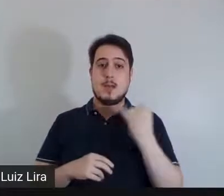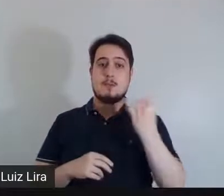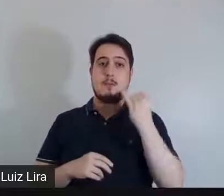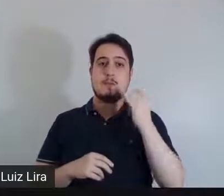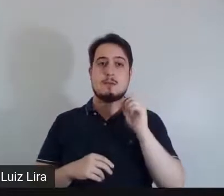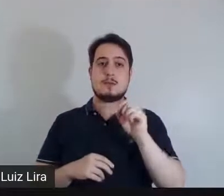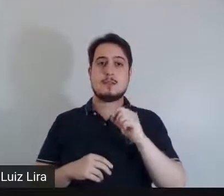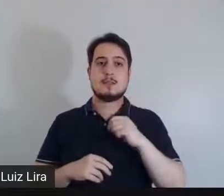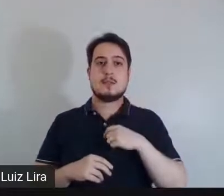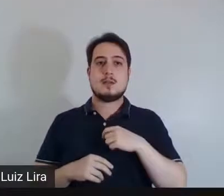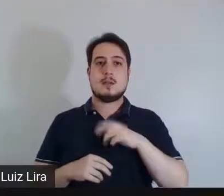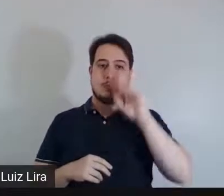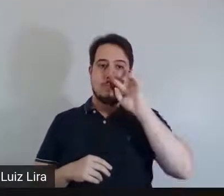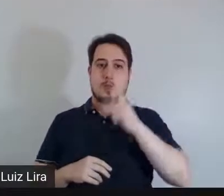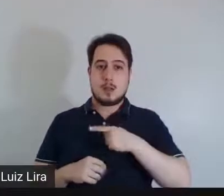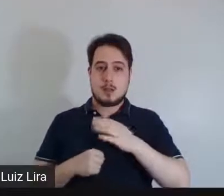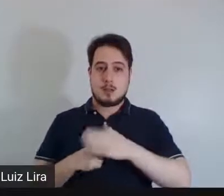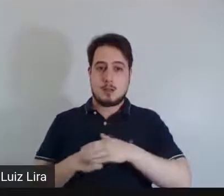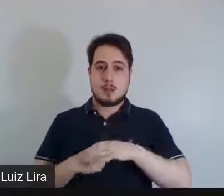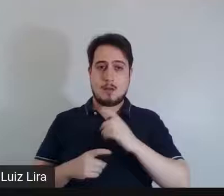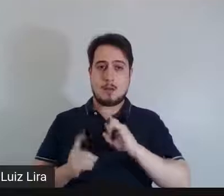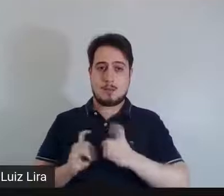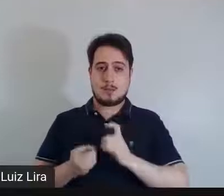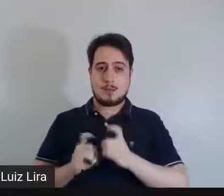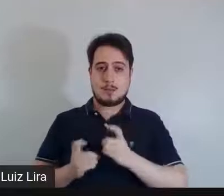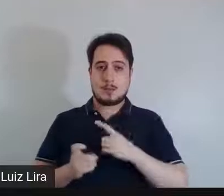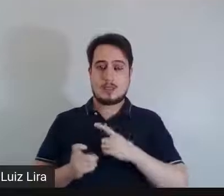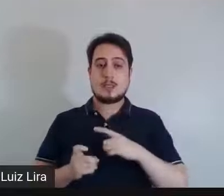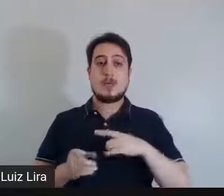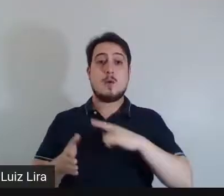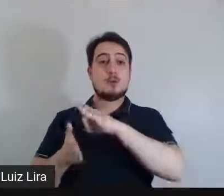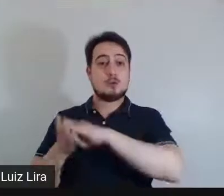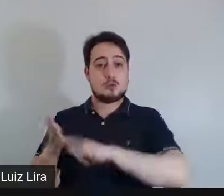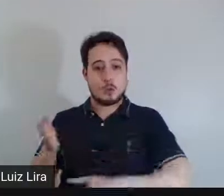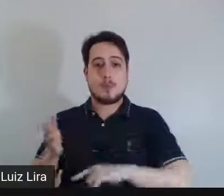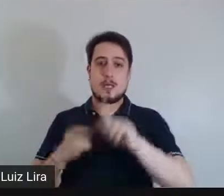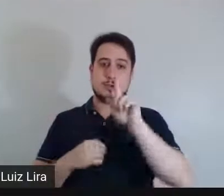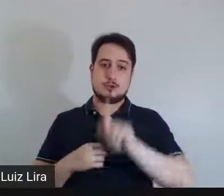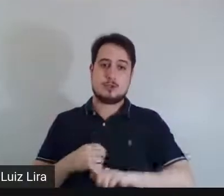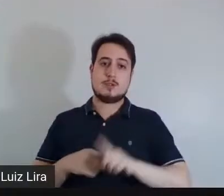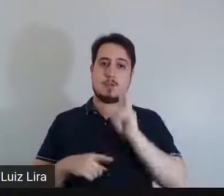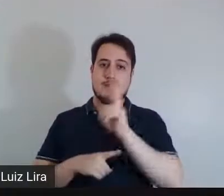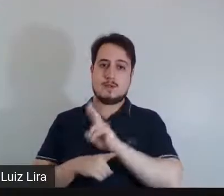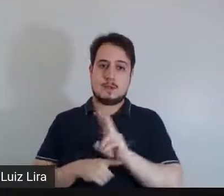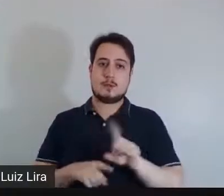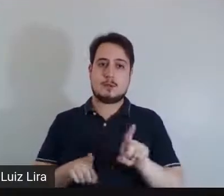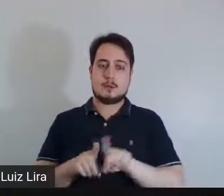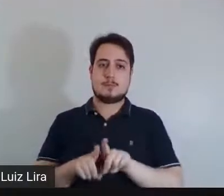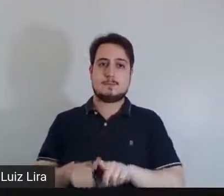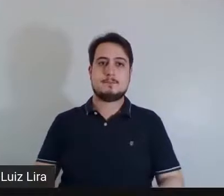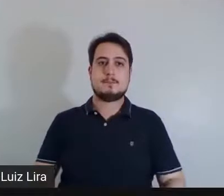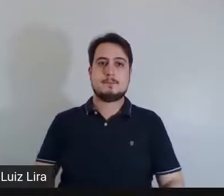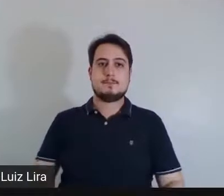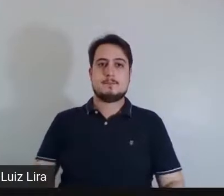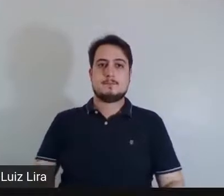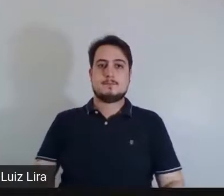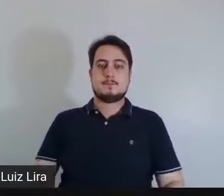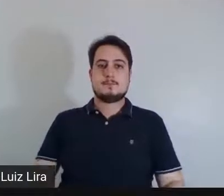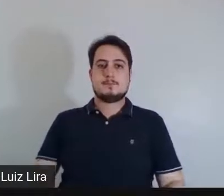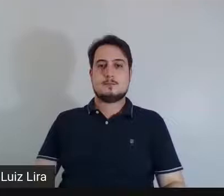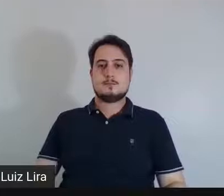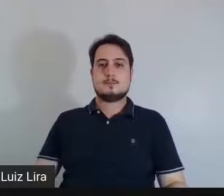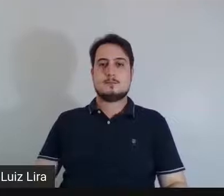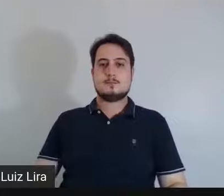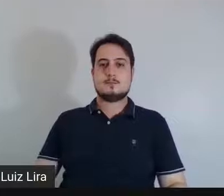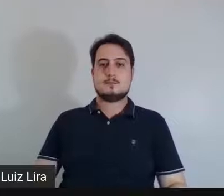alta administração documentar isso, que se resguarda o gestor e fiscal de contrato. Não, maravilha. Doutora André, a palavra